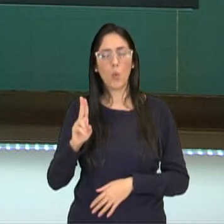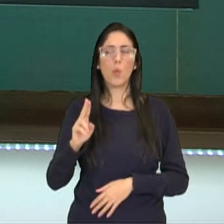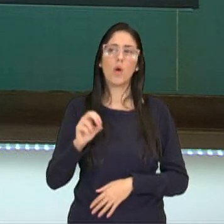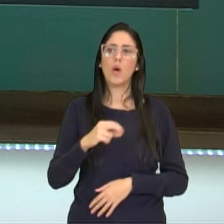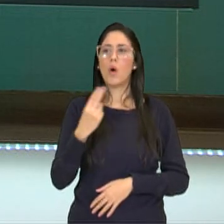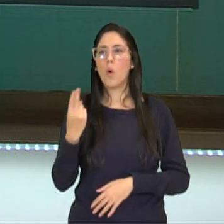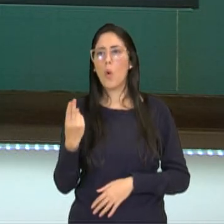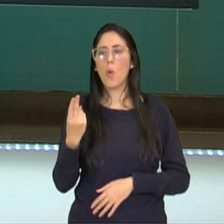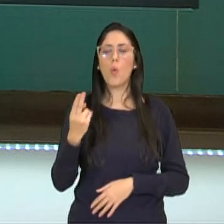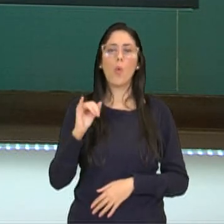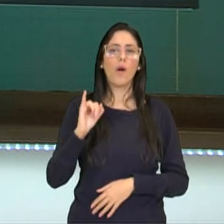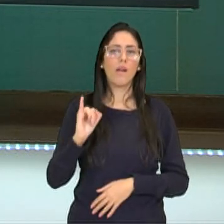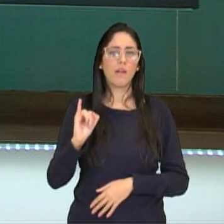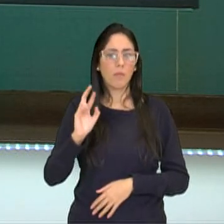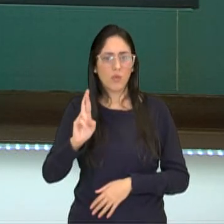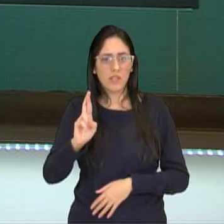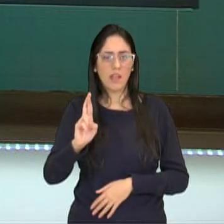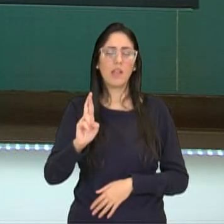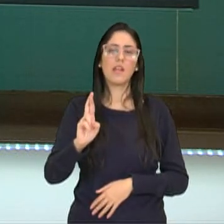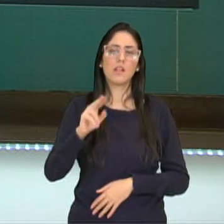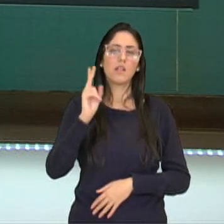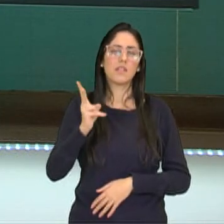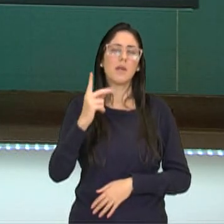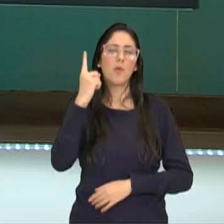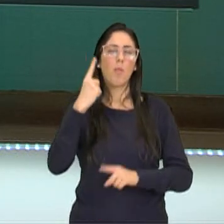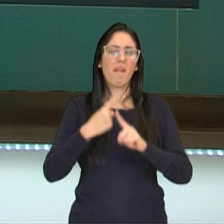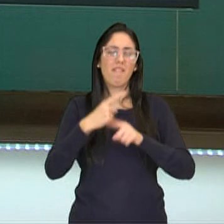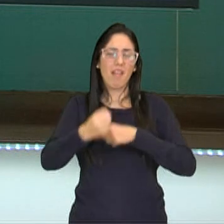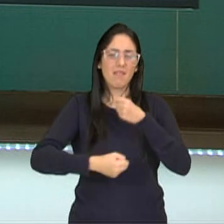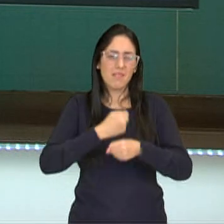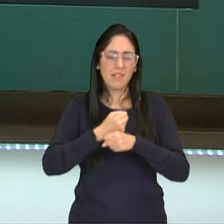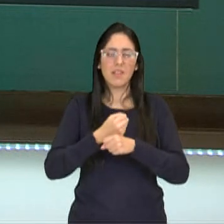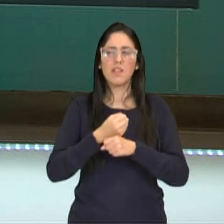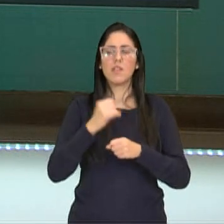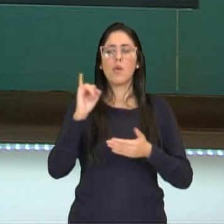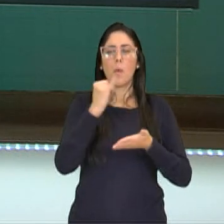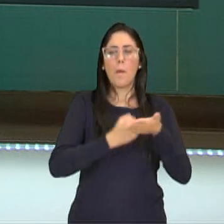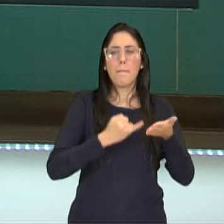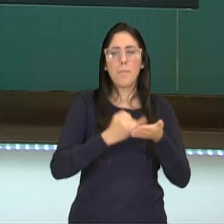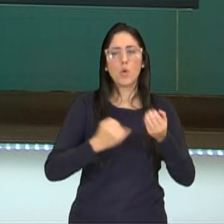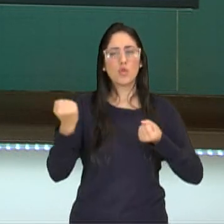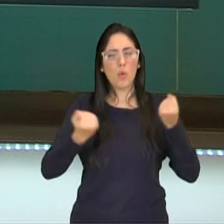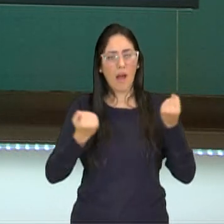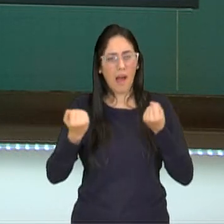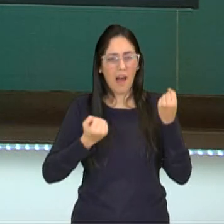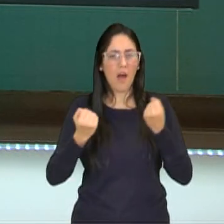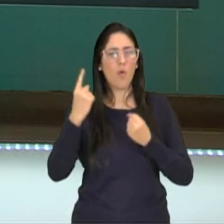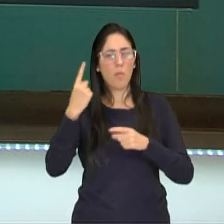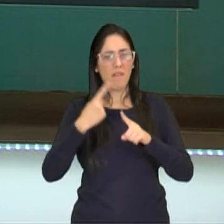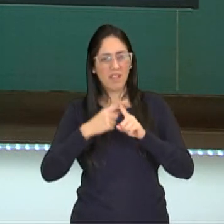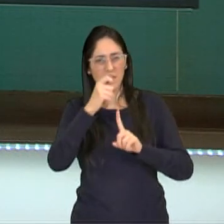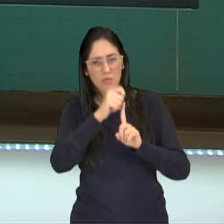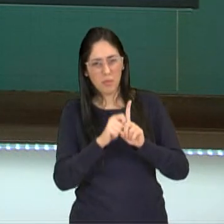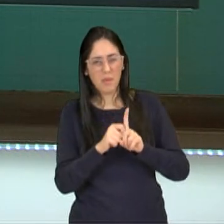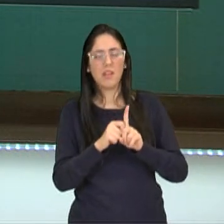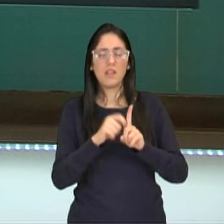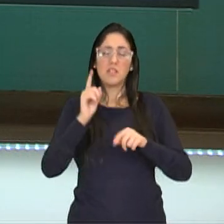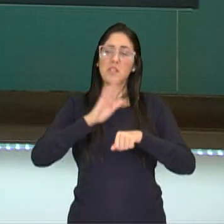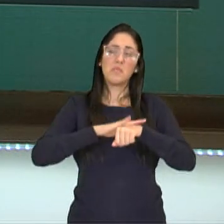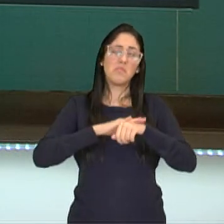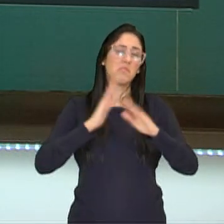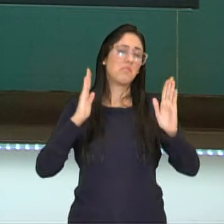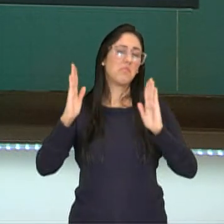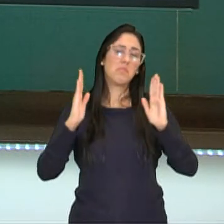vai ter ela uma vez por ano, imposto do carro, acontece uma vez. Mesmo que você parcela, ela é sazonal,